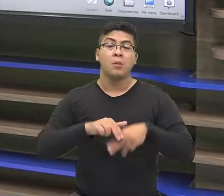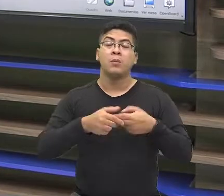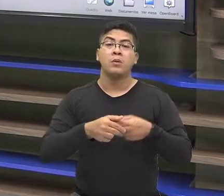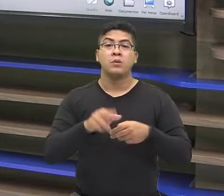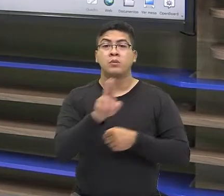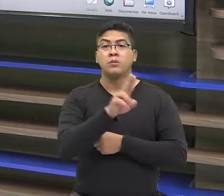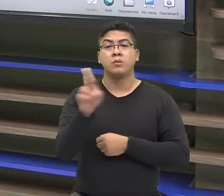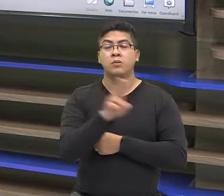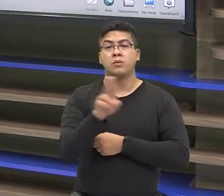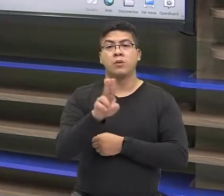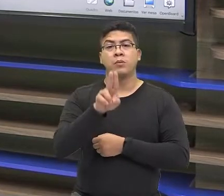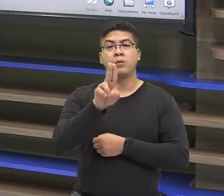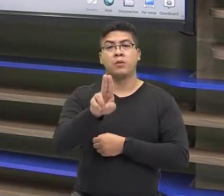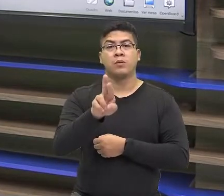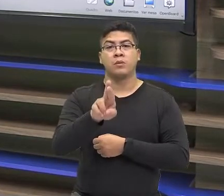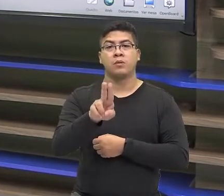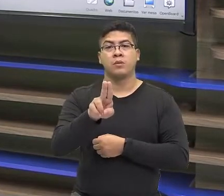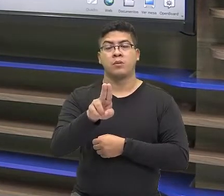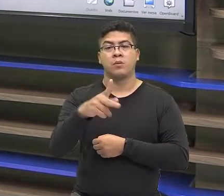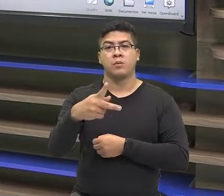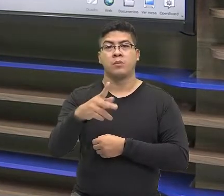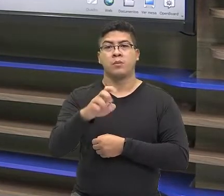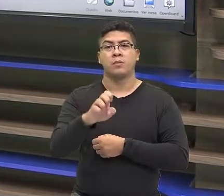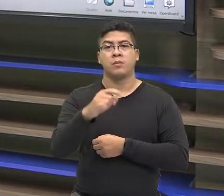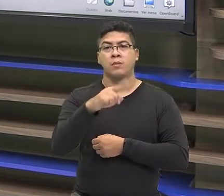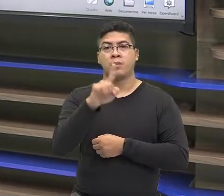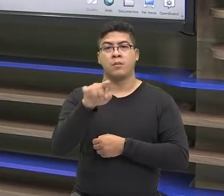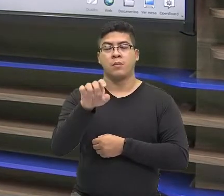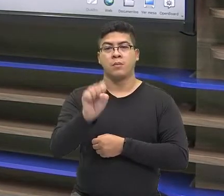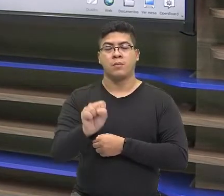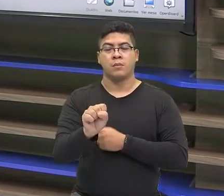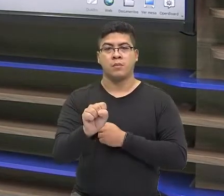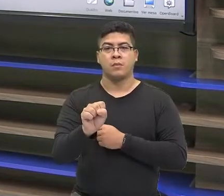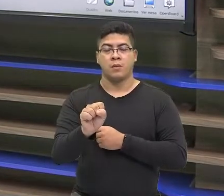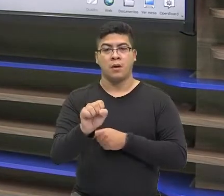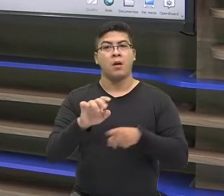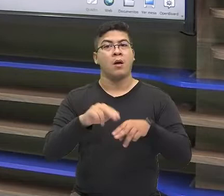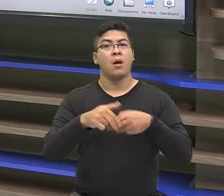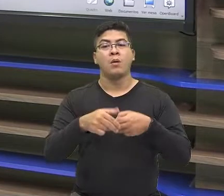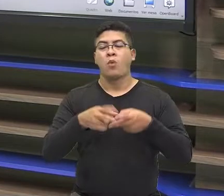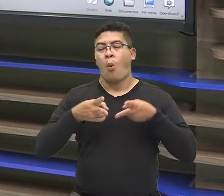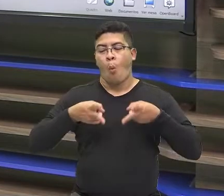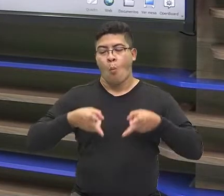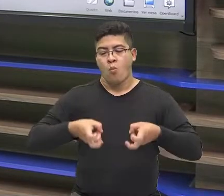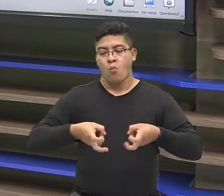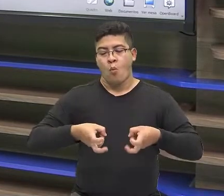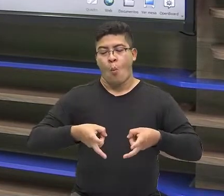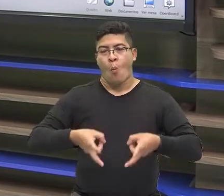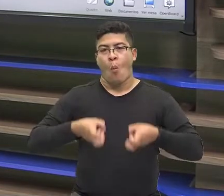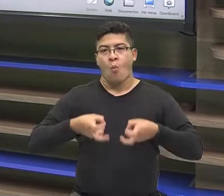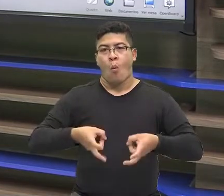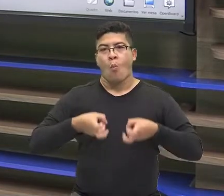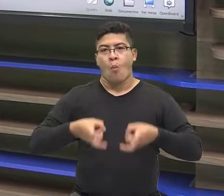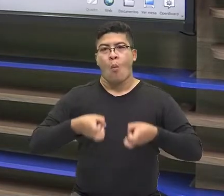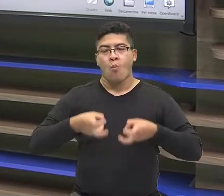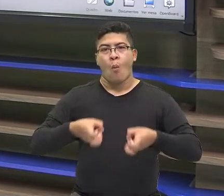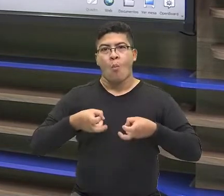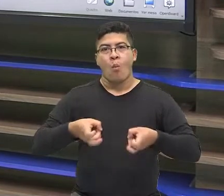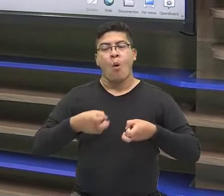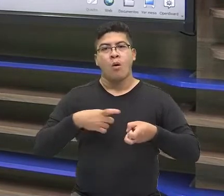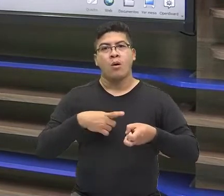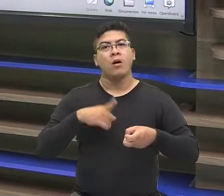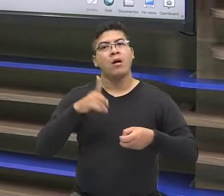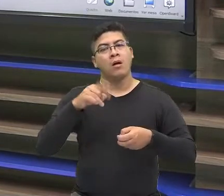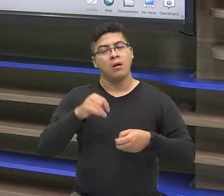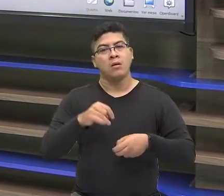como parasita, o parasita que sugava da terra, só sugava da terra. Então ele fazia aí essa